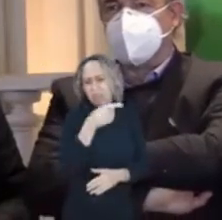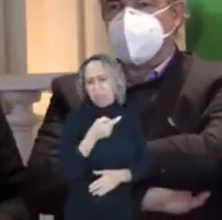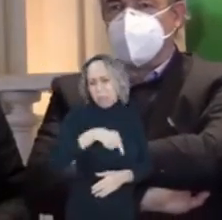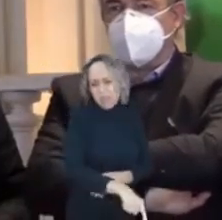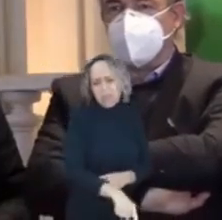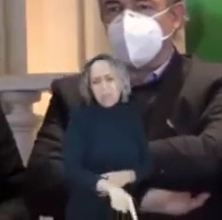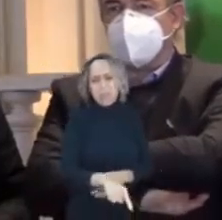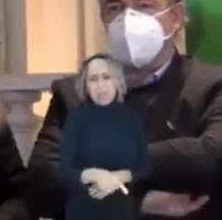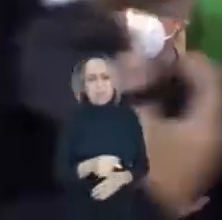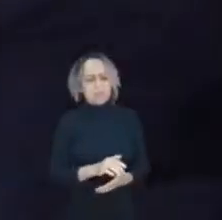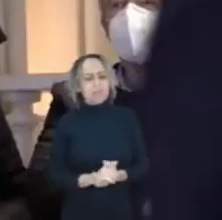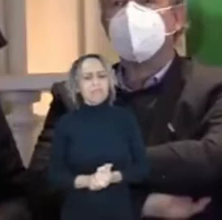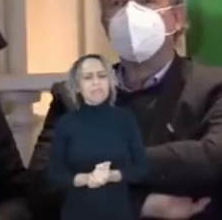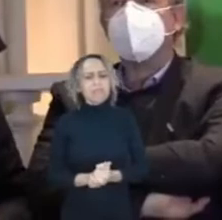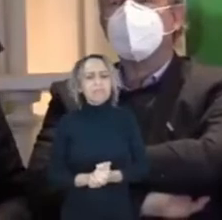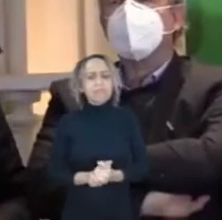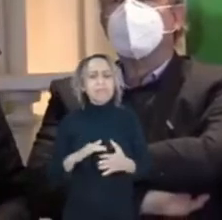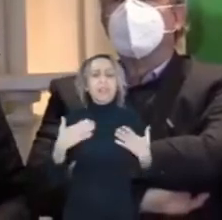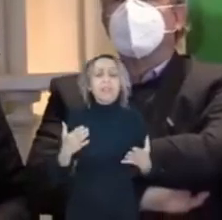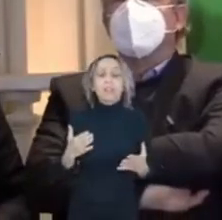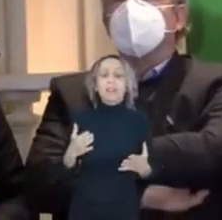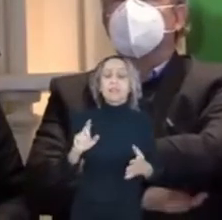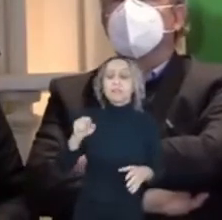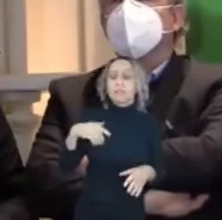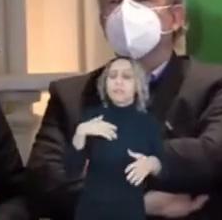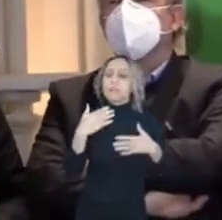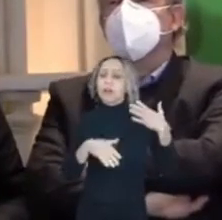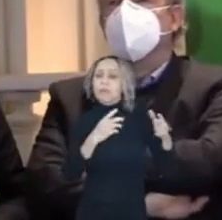depois do encontro com o presidente,